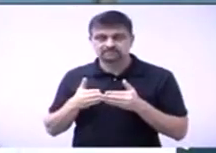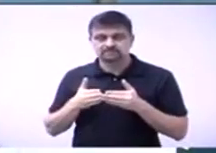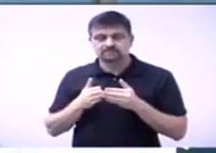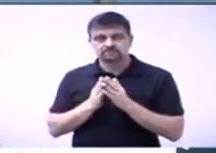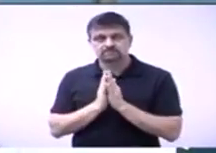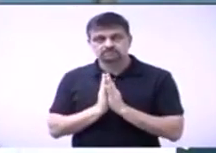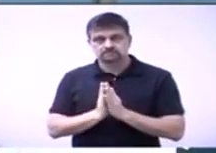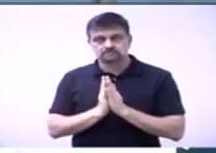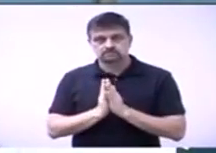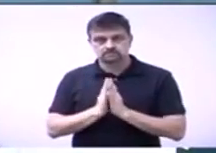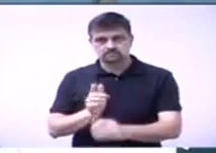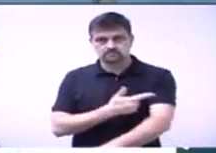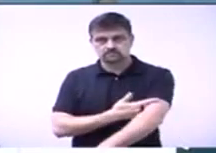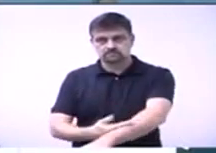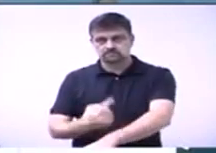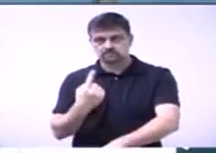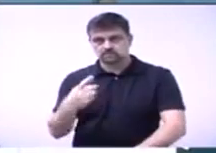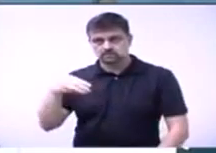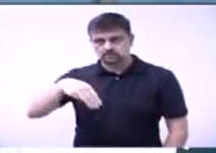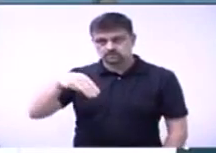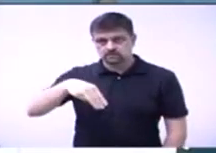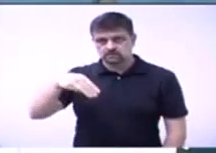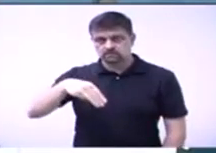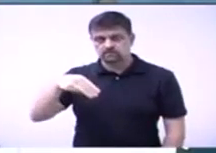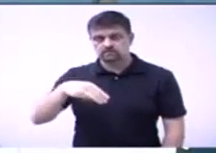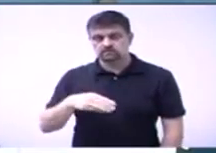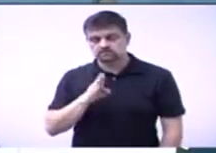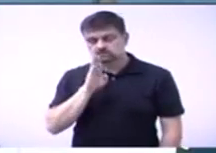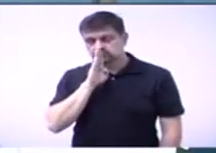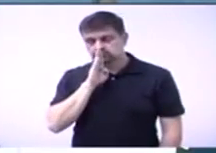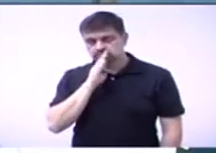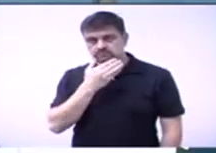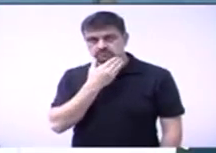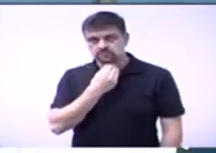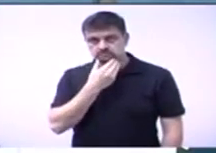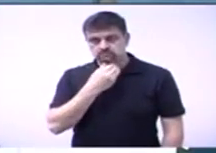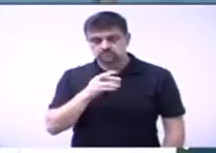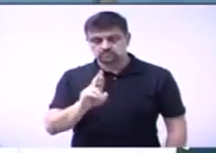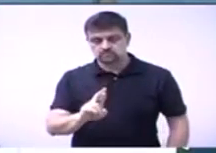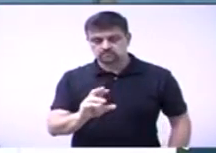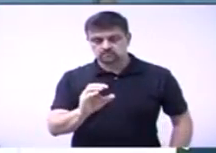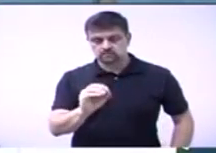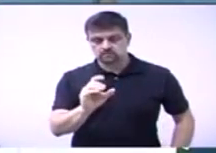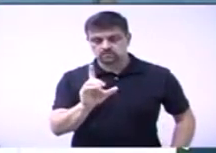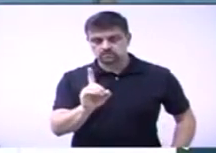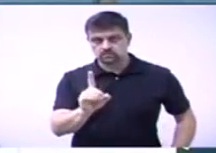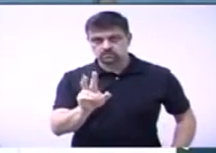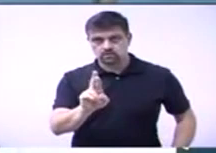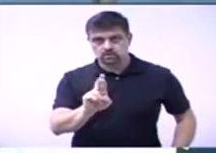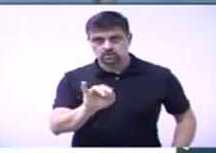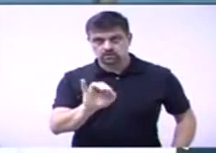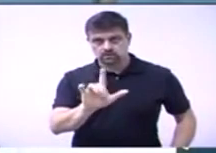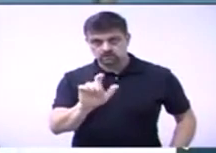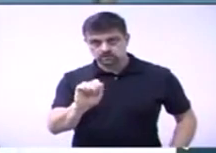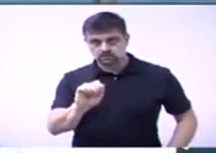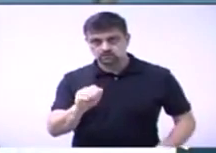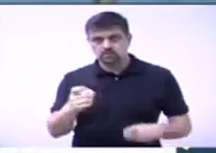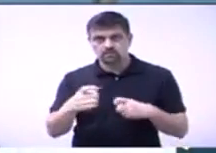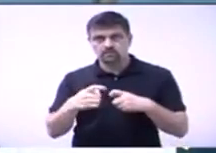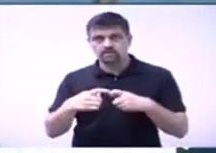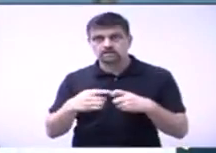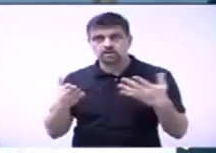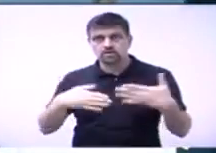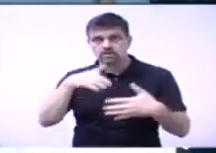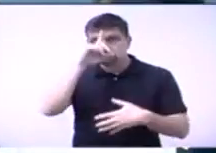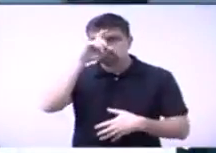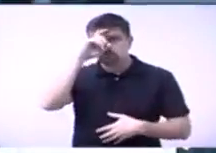gentileza, um minuto de silêncio para o ortopedista Rodrigo Tenório, que faleceu hoje no Hospital